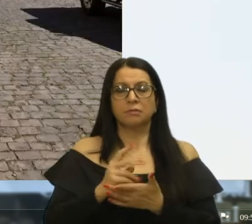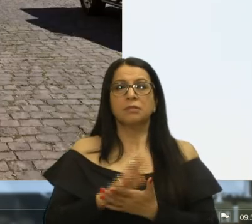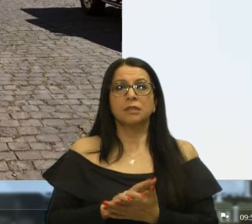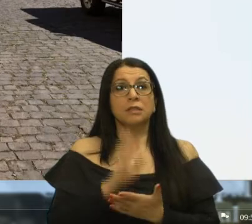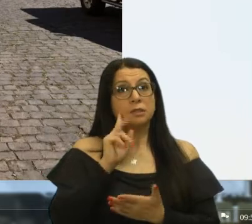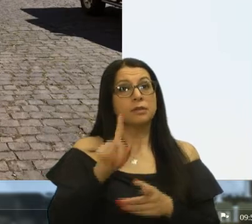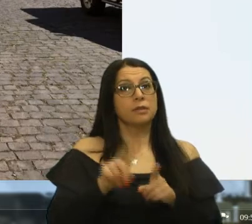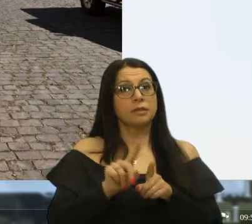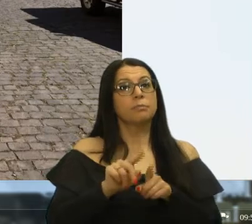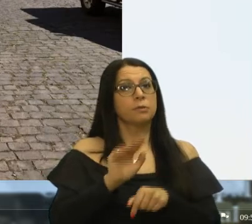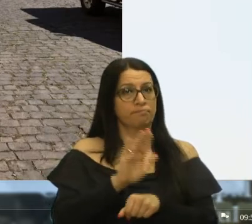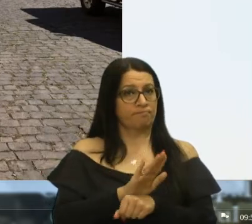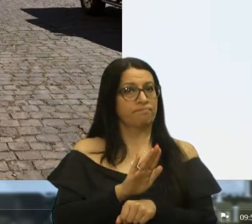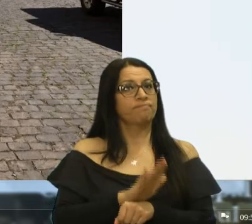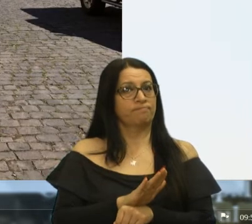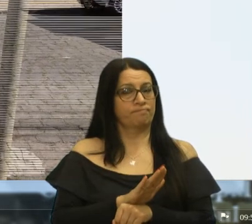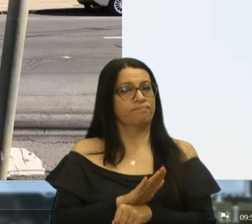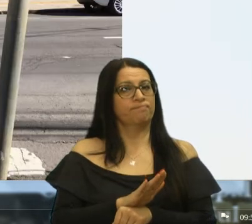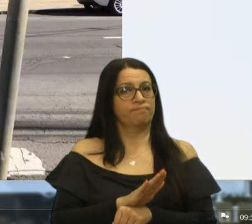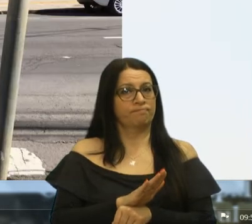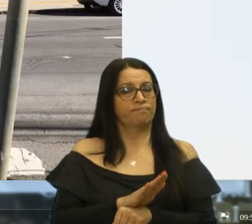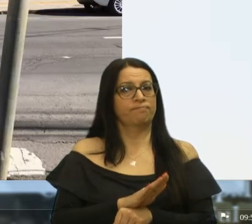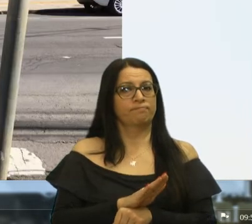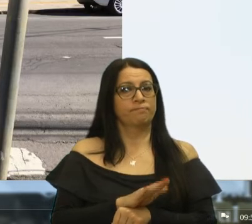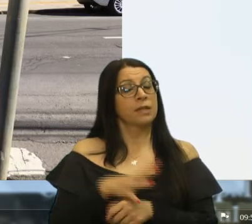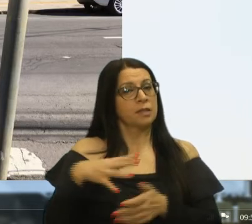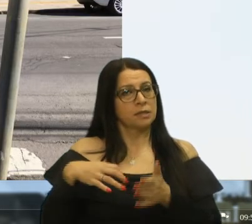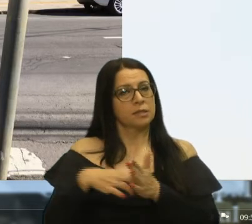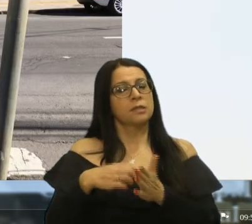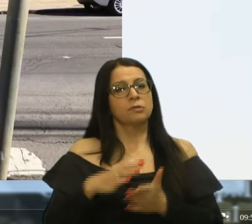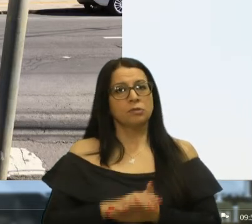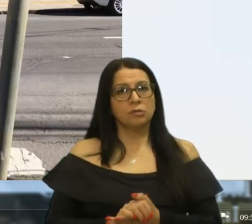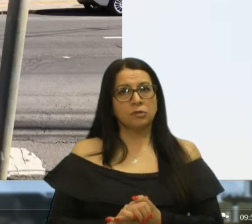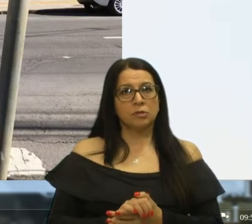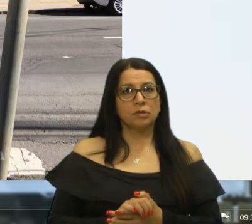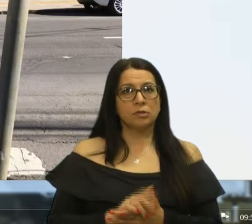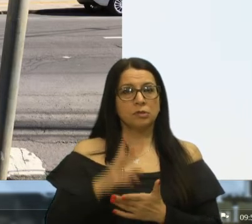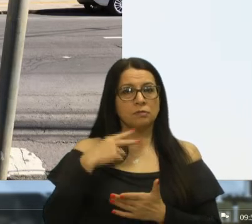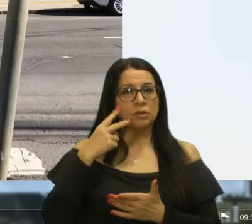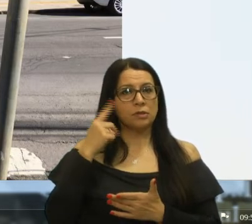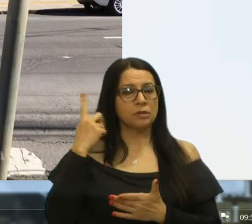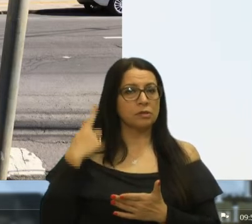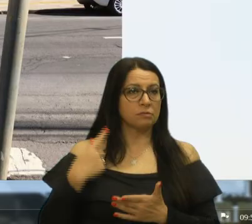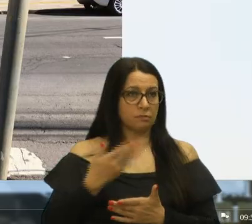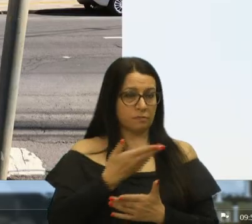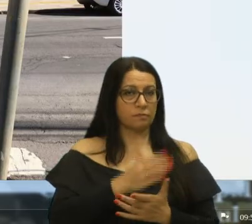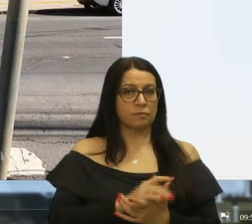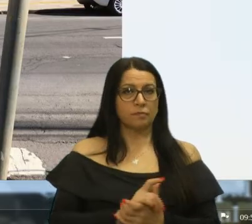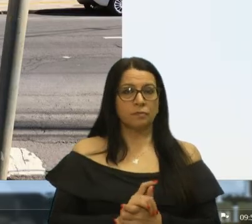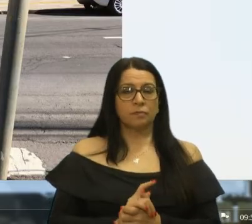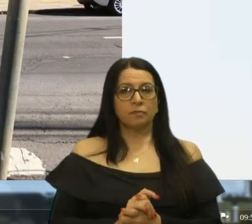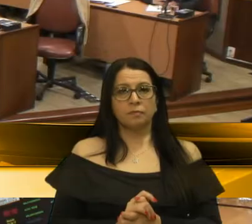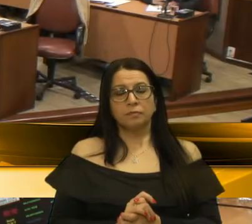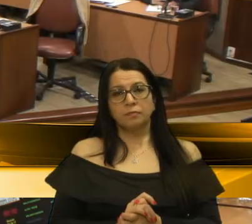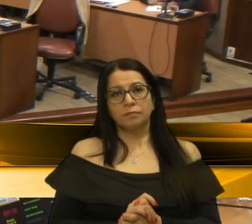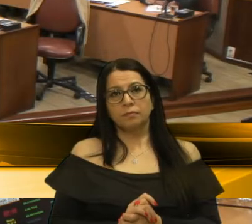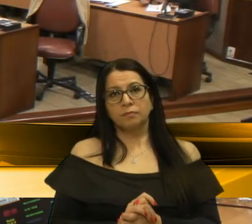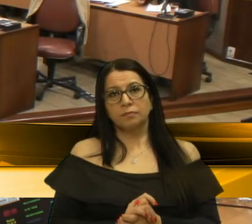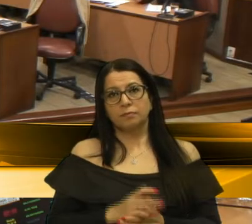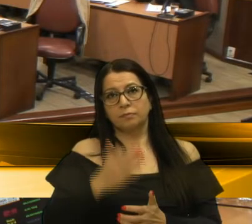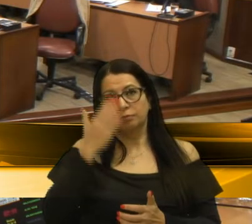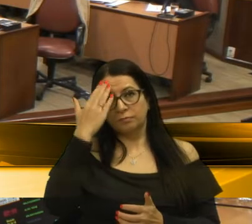isso também colabora para o alto índice de acidente. Vereadora Gladys, o seu à parte.